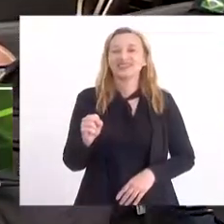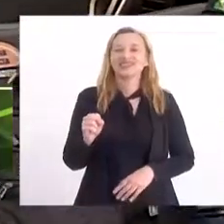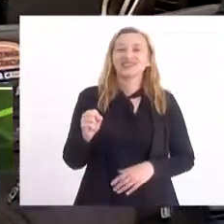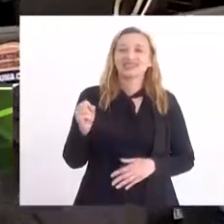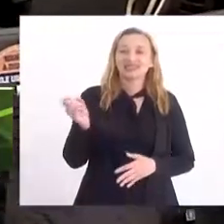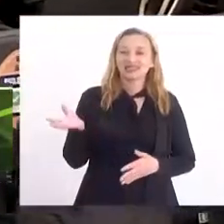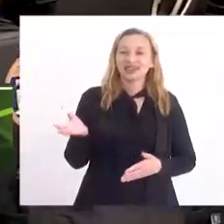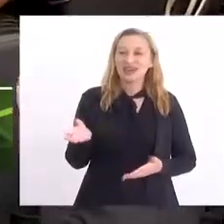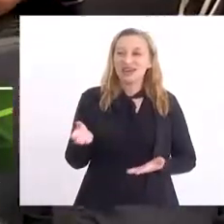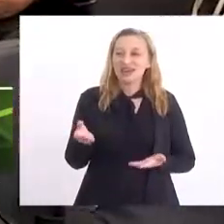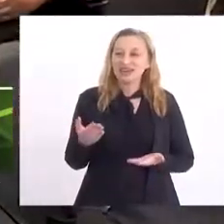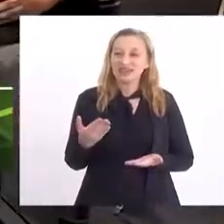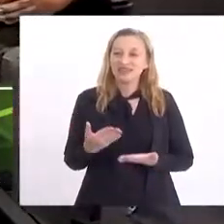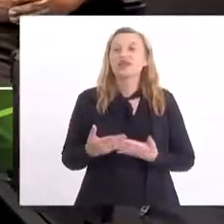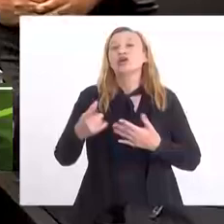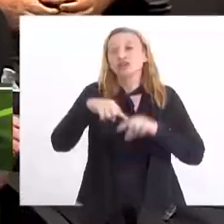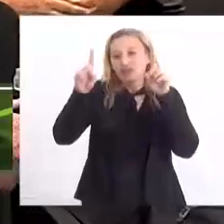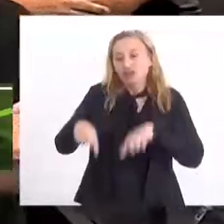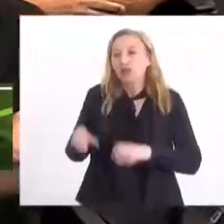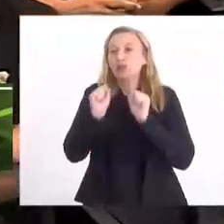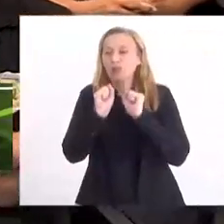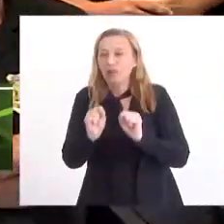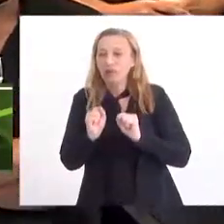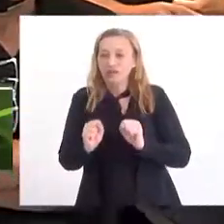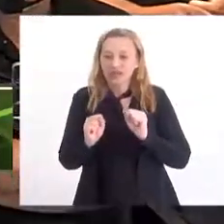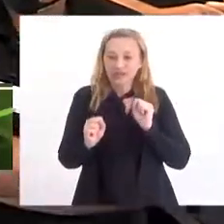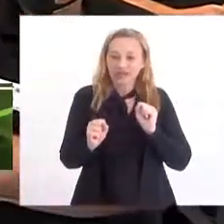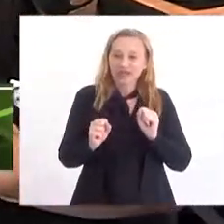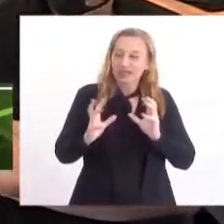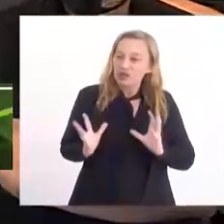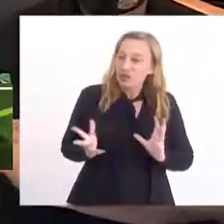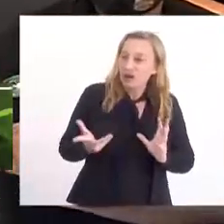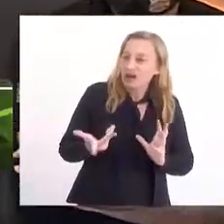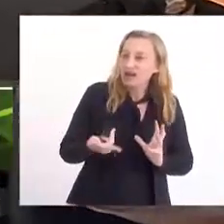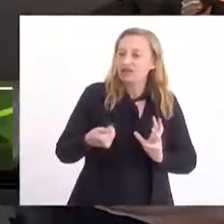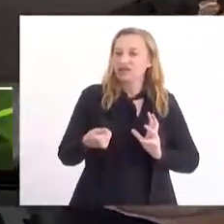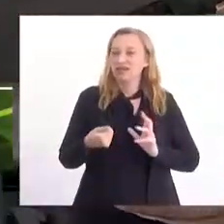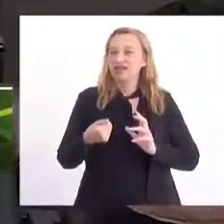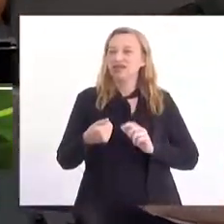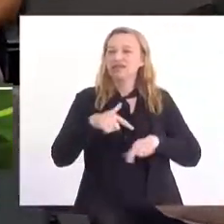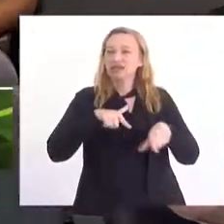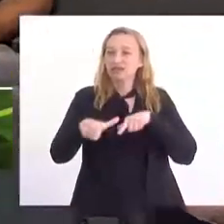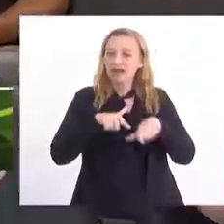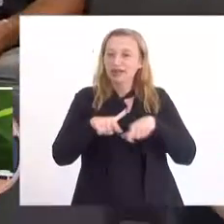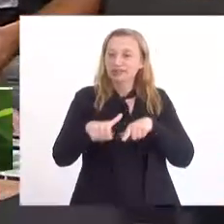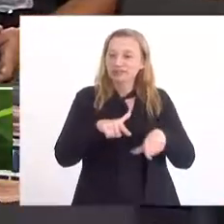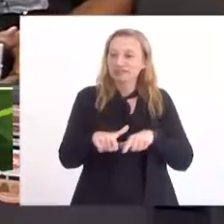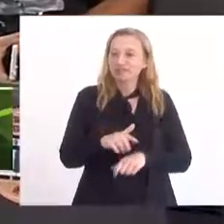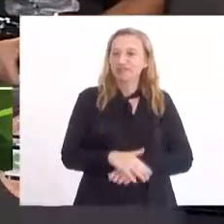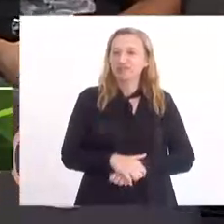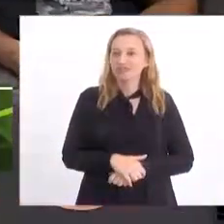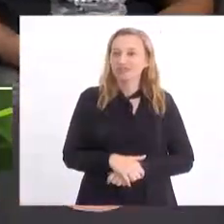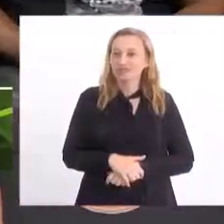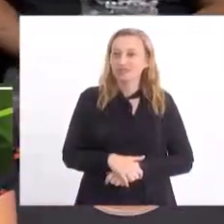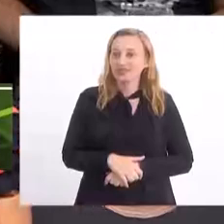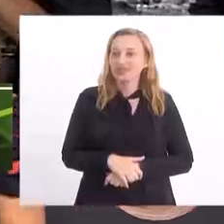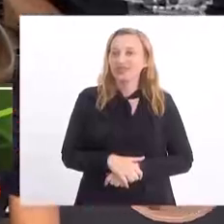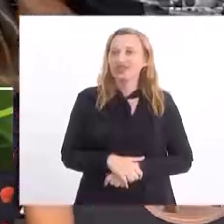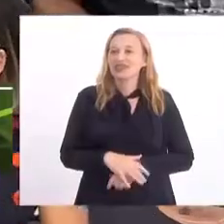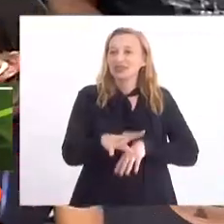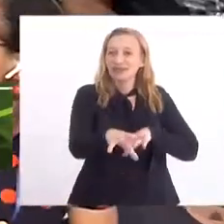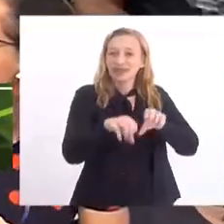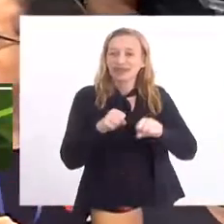que os servidores possam se requalificar. Né? Eu, como, né, formação de servidor